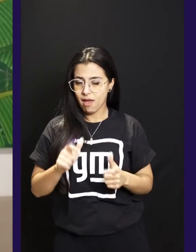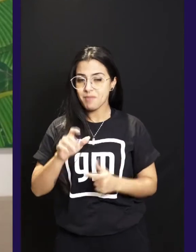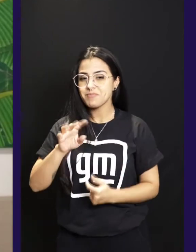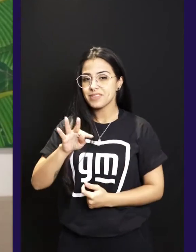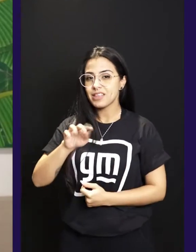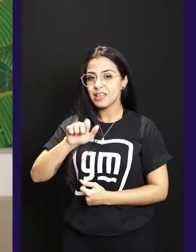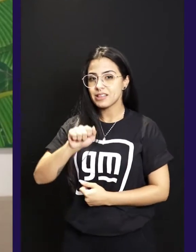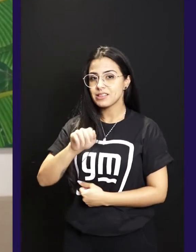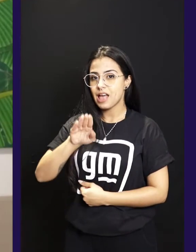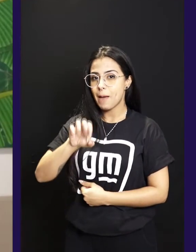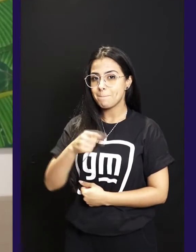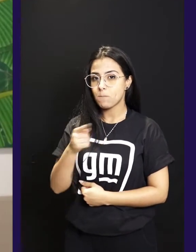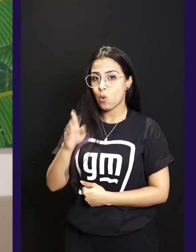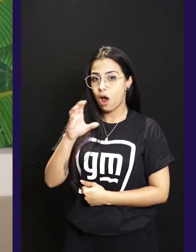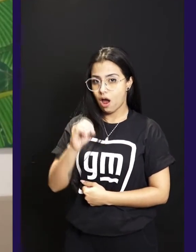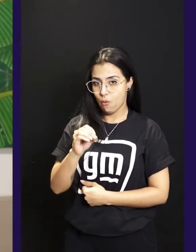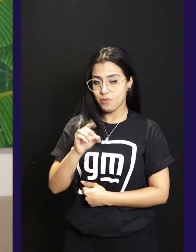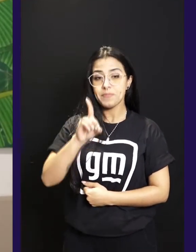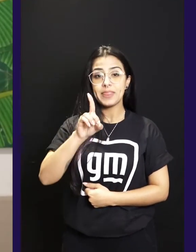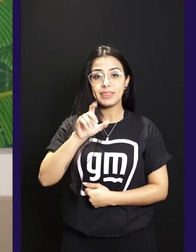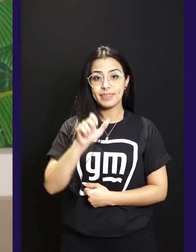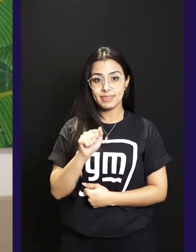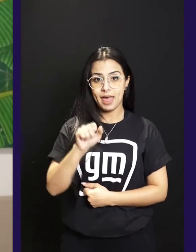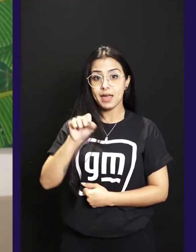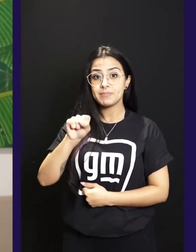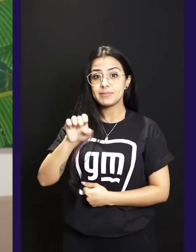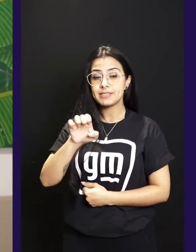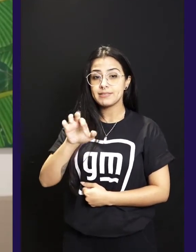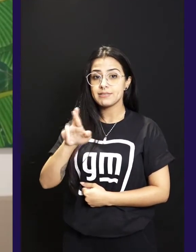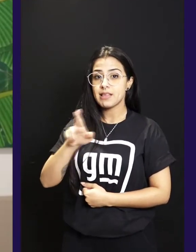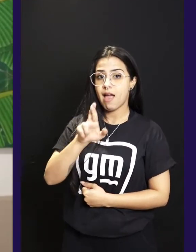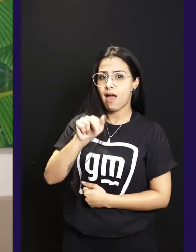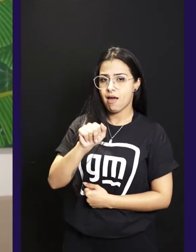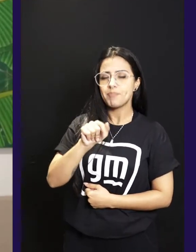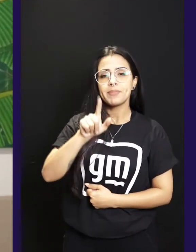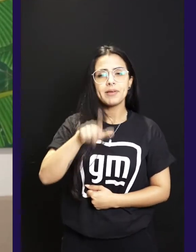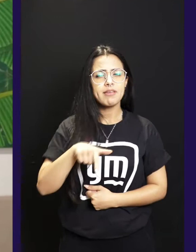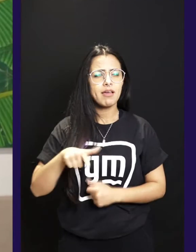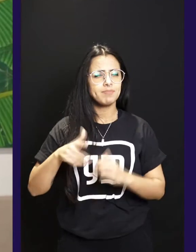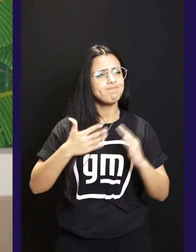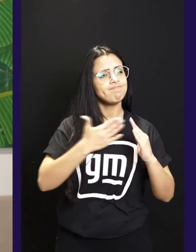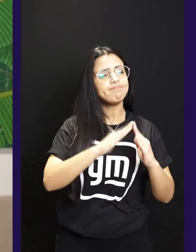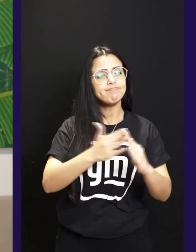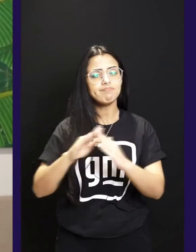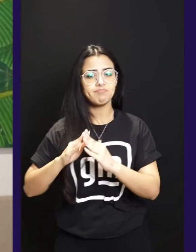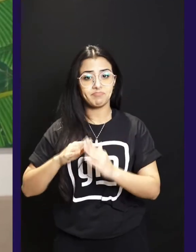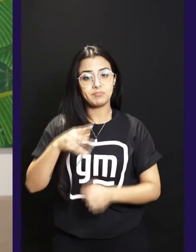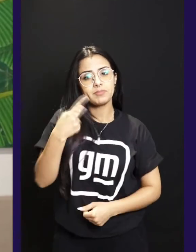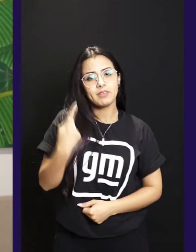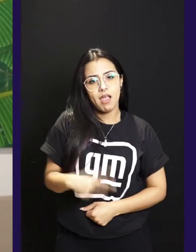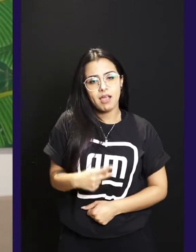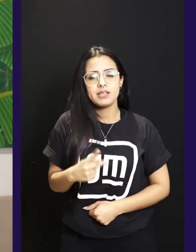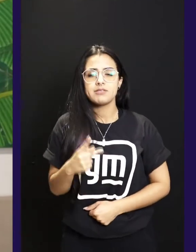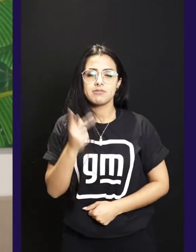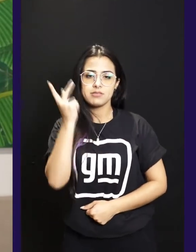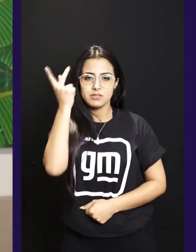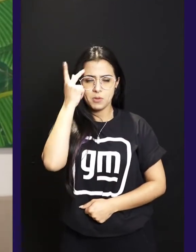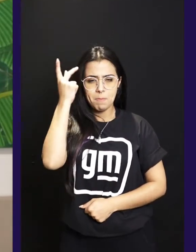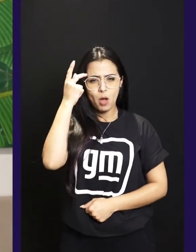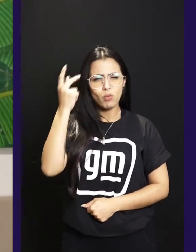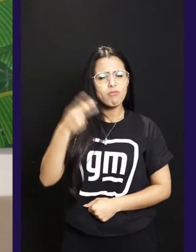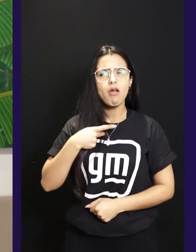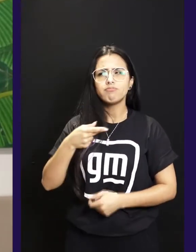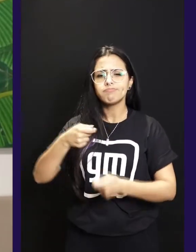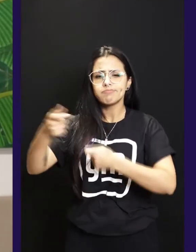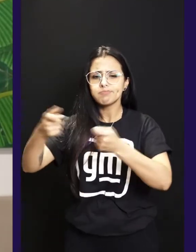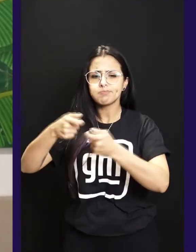Paulo. Eu fui em agências de publicidade, fui em restaurantes, fui em academias e eu ofereci